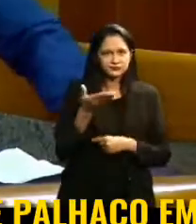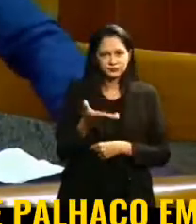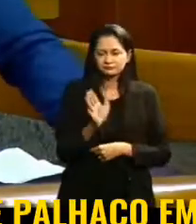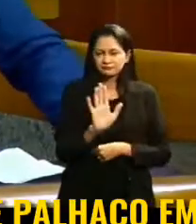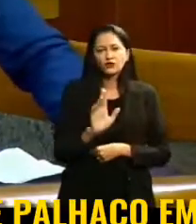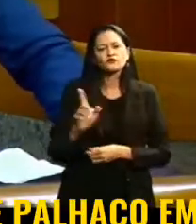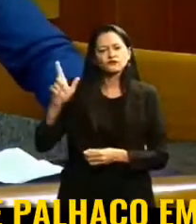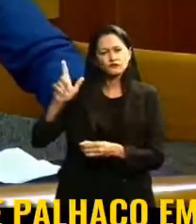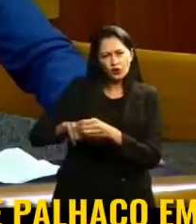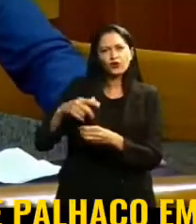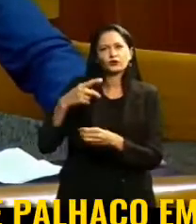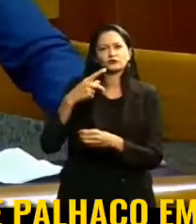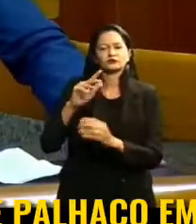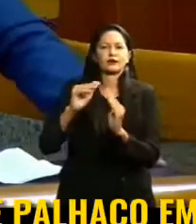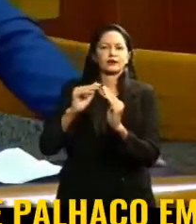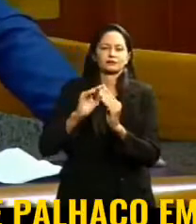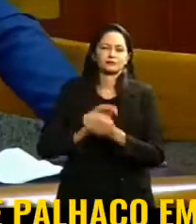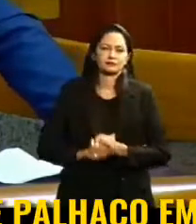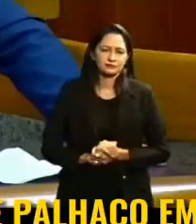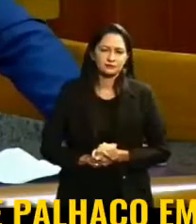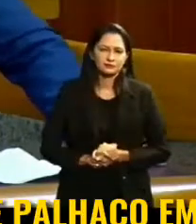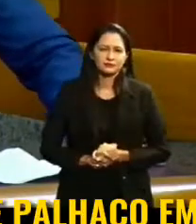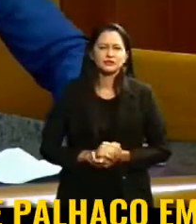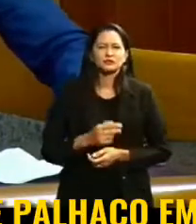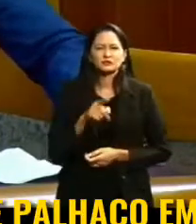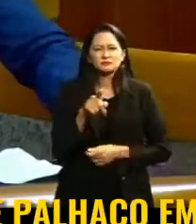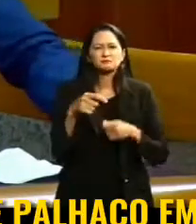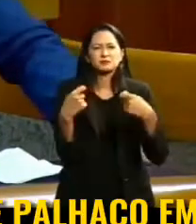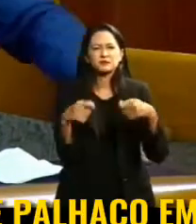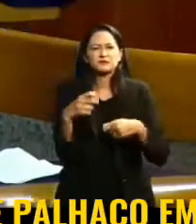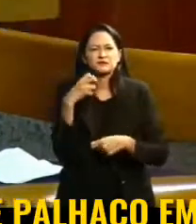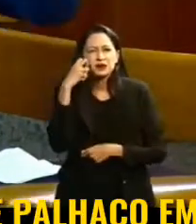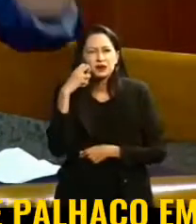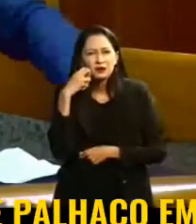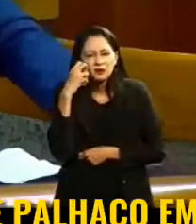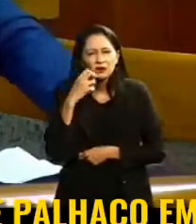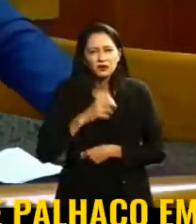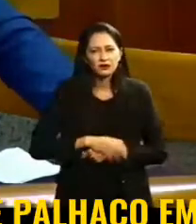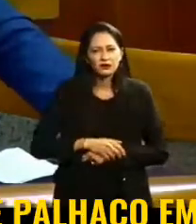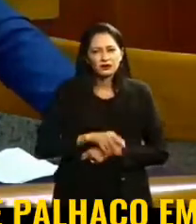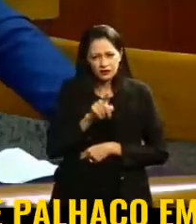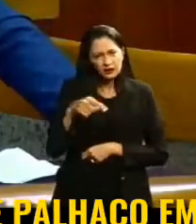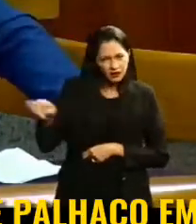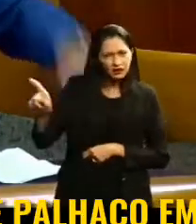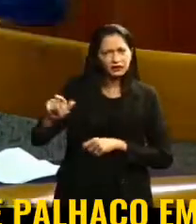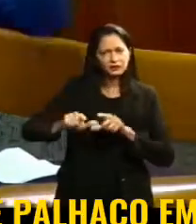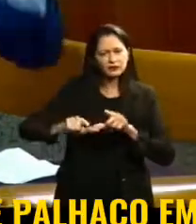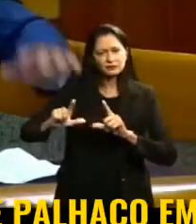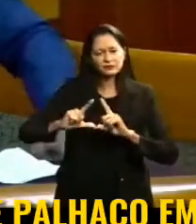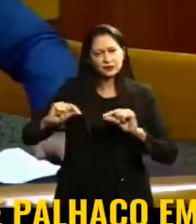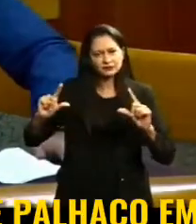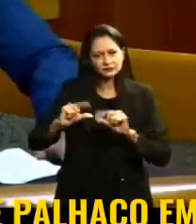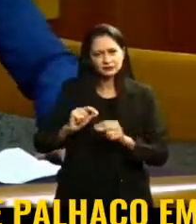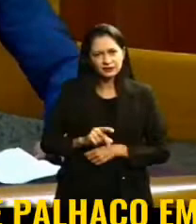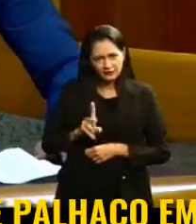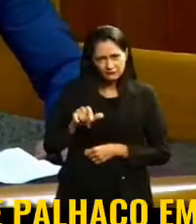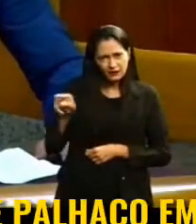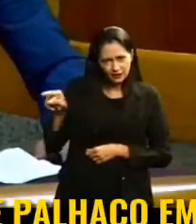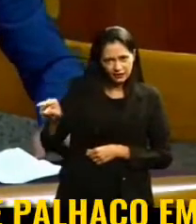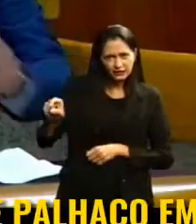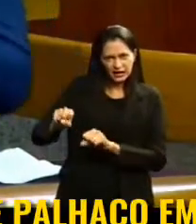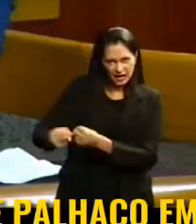volte para a sua casa, toma vergonha na sua cara, vai ser gestor lá em Brasília, vai arrebentar com aquele